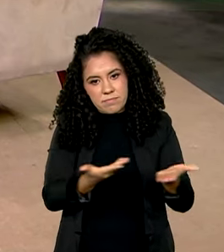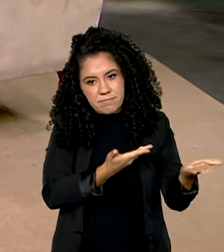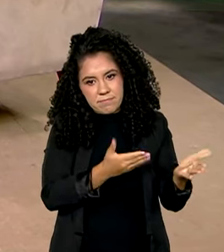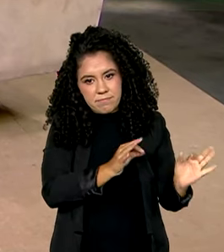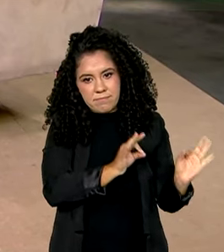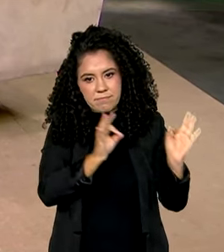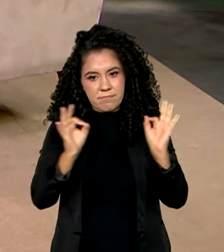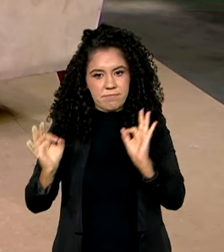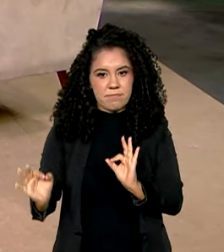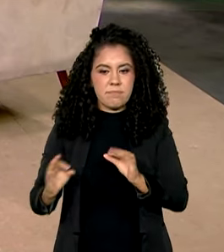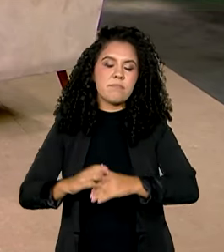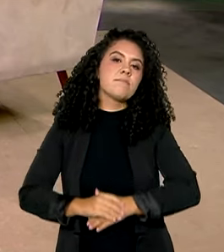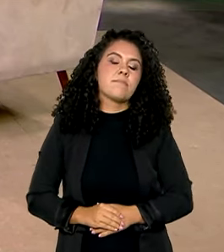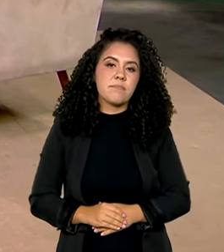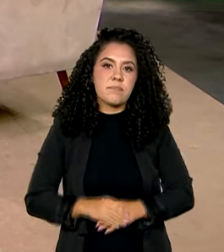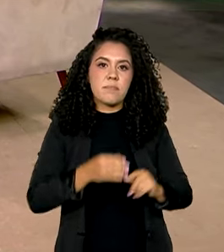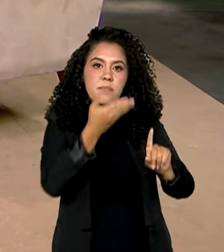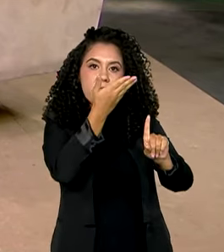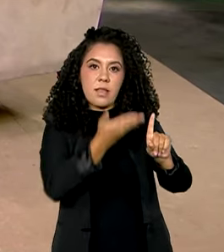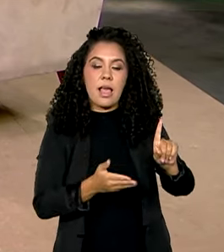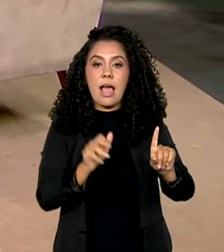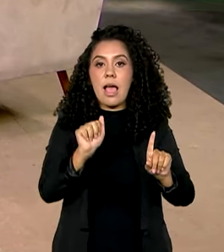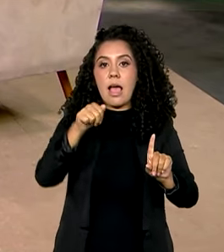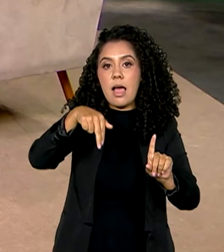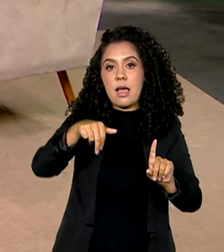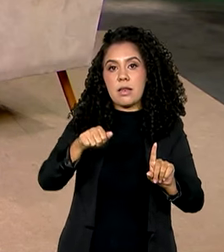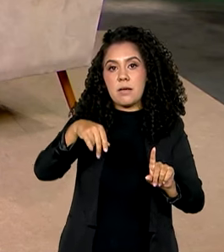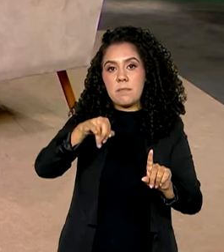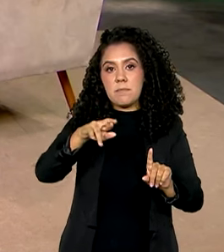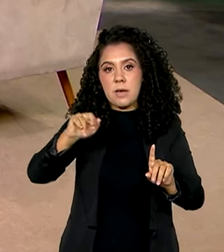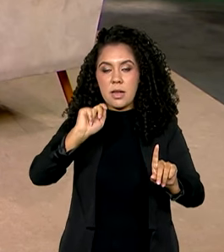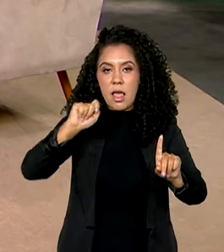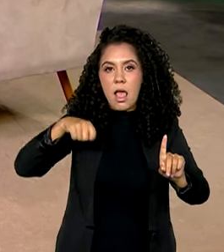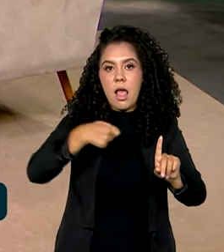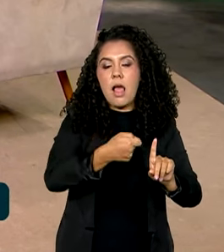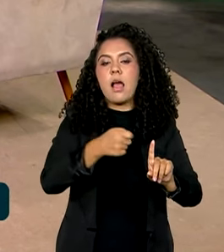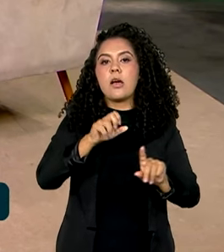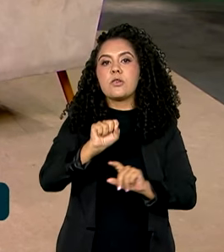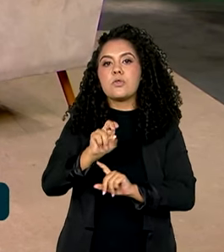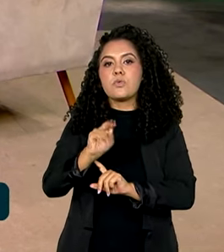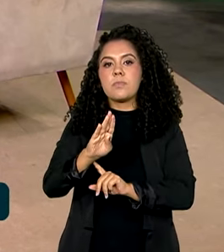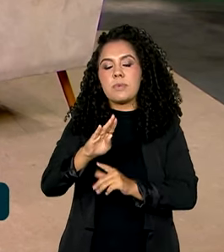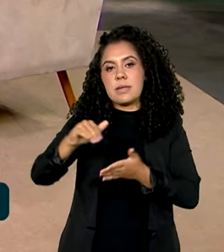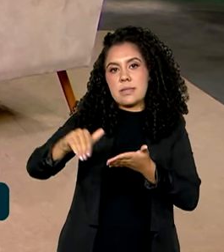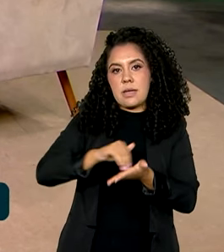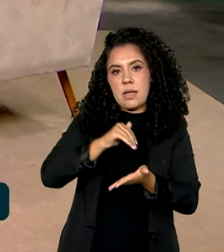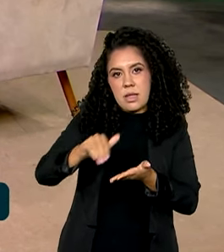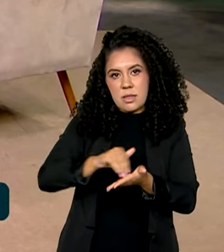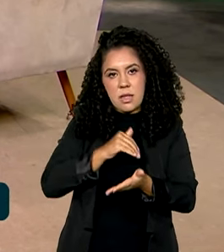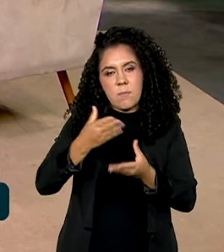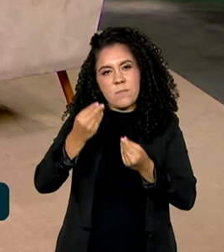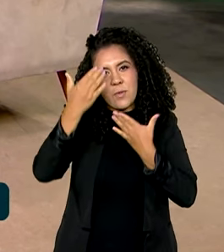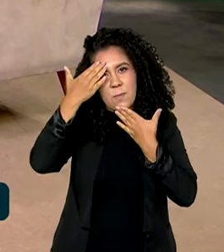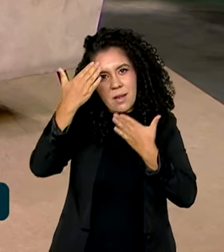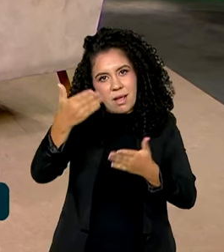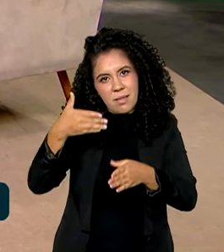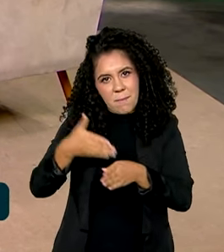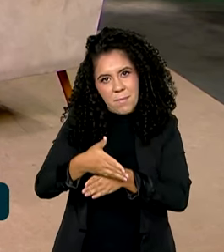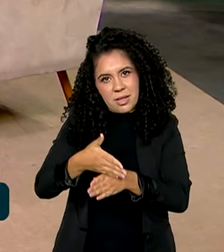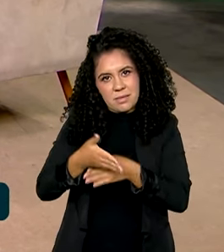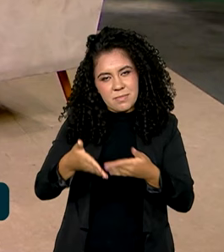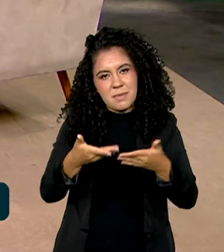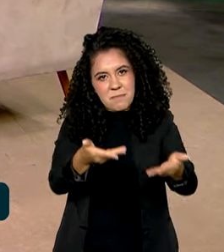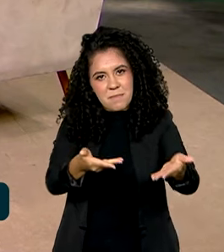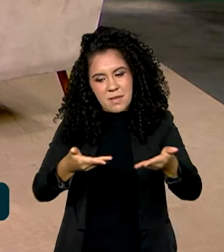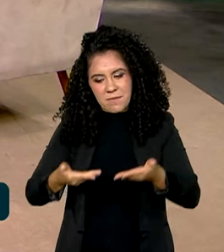Maria Neto, subsecretária de Reformas Estruturais do Ministério da Fazenda, muito obrigado pela sua presença aqui no Brasil em Dia. Seja bem-vinda. Obrigada,